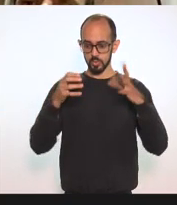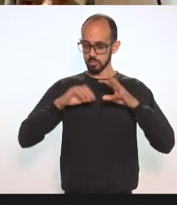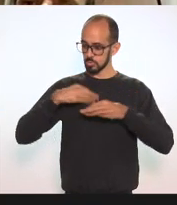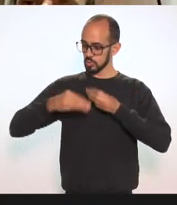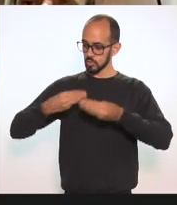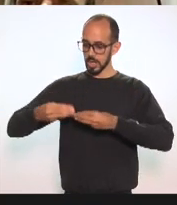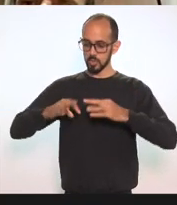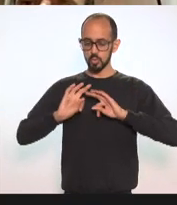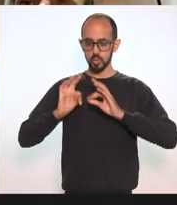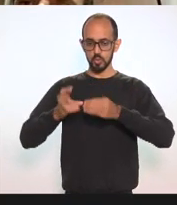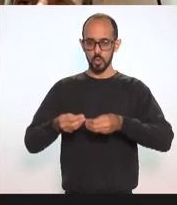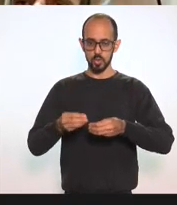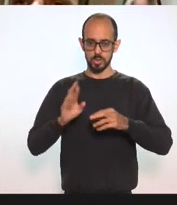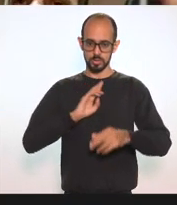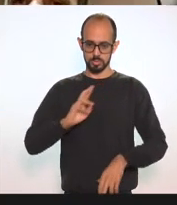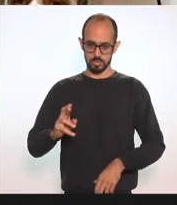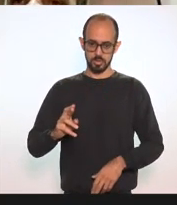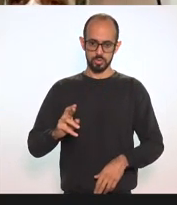com